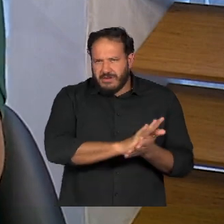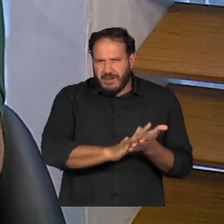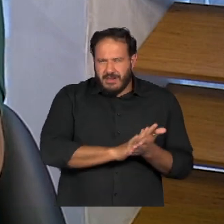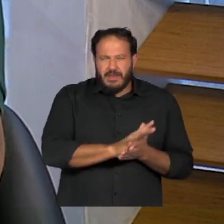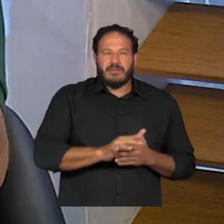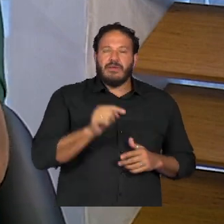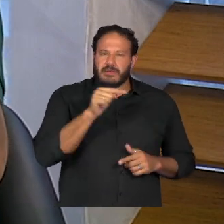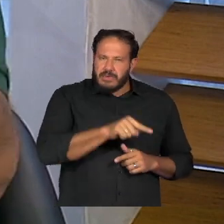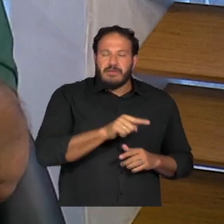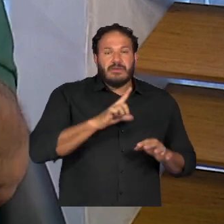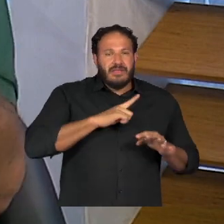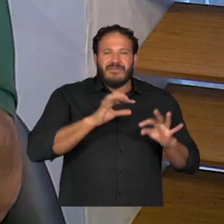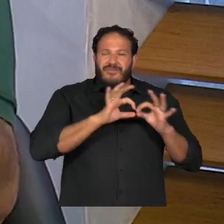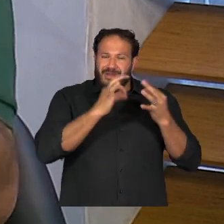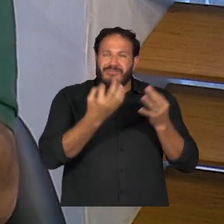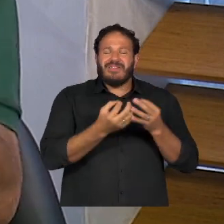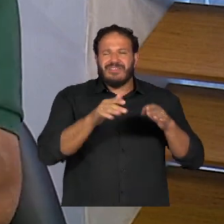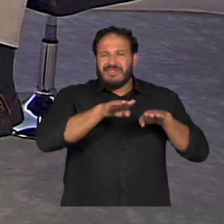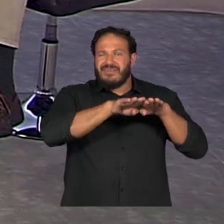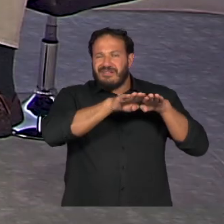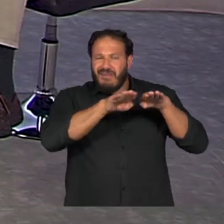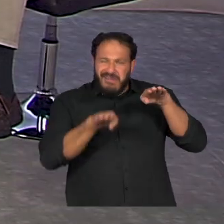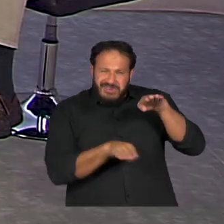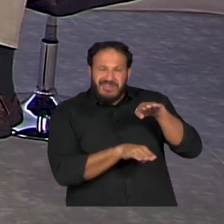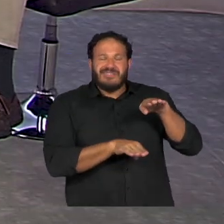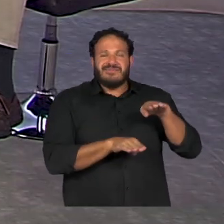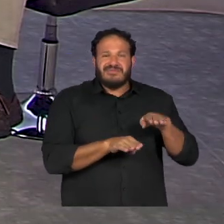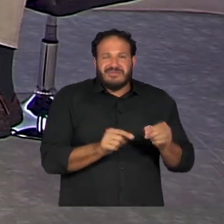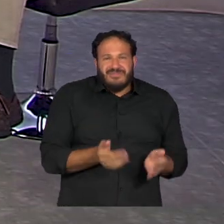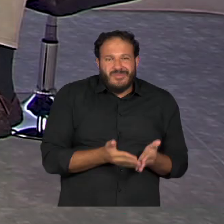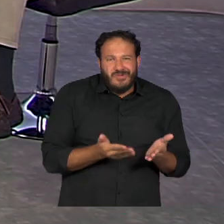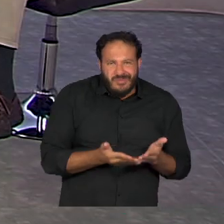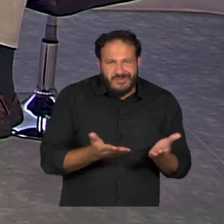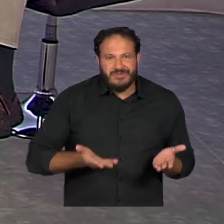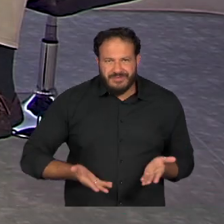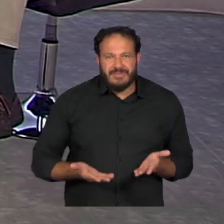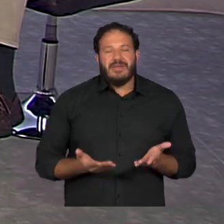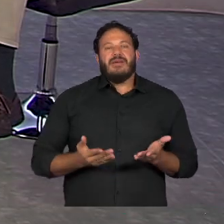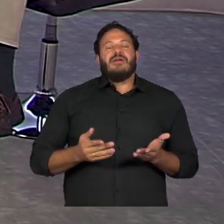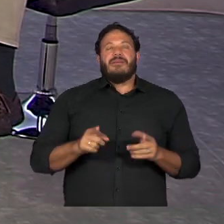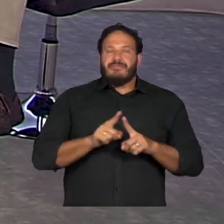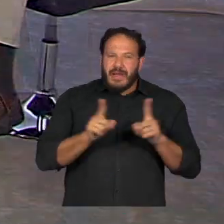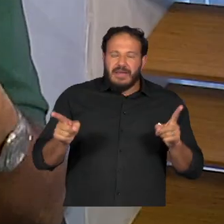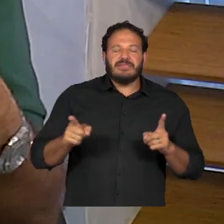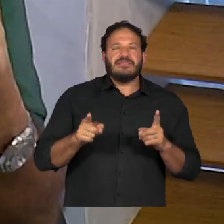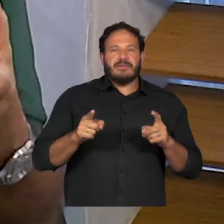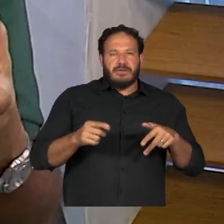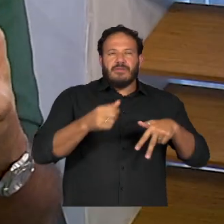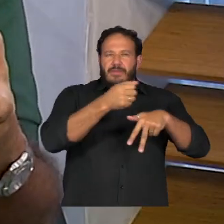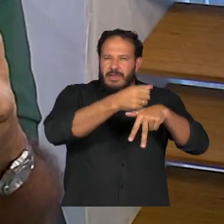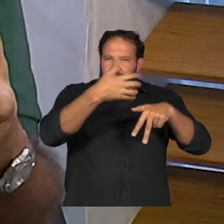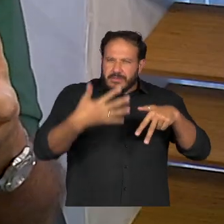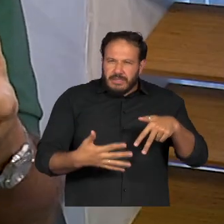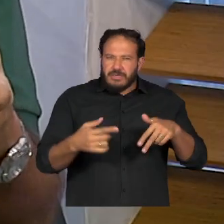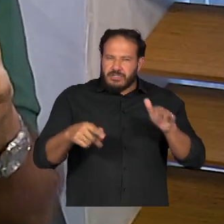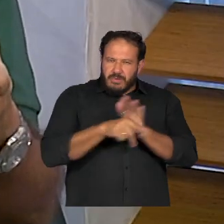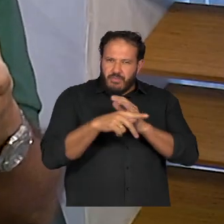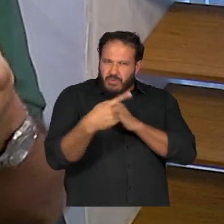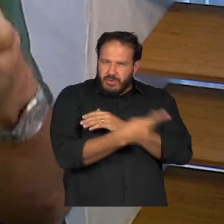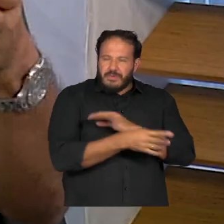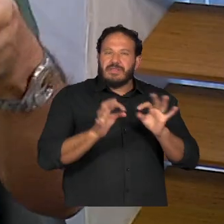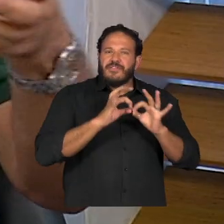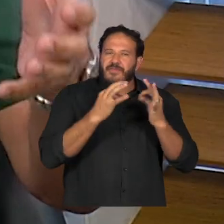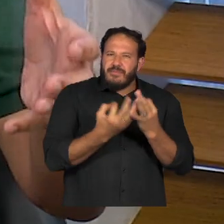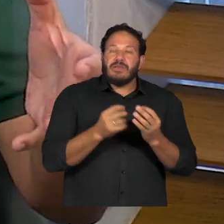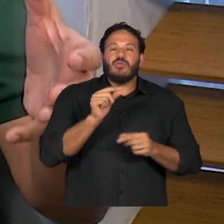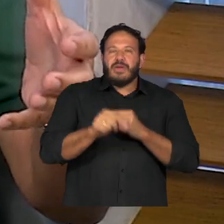famílias que são vulneráveis socioeconomicamente E H uma característica típica dessas famílias é